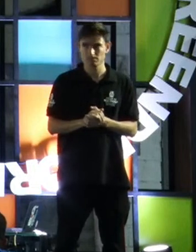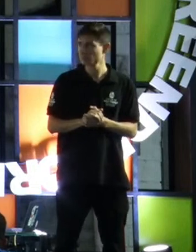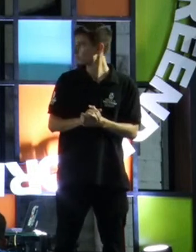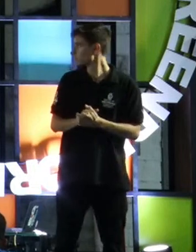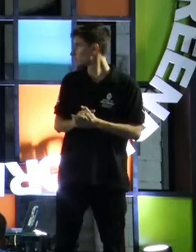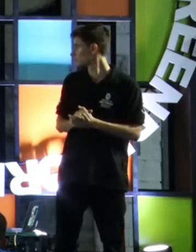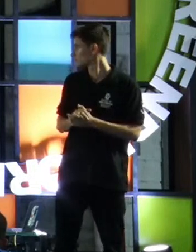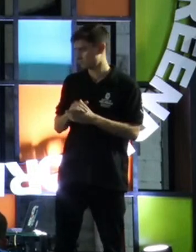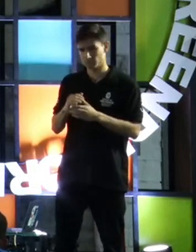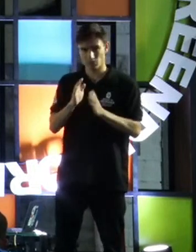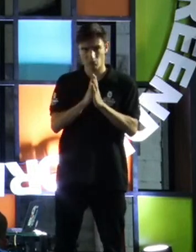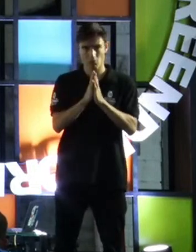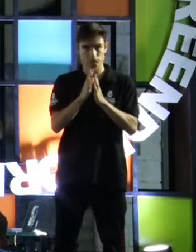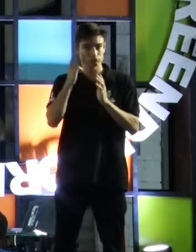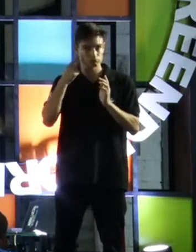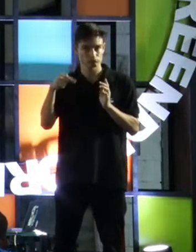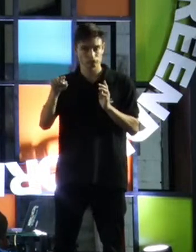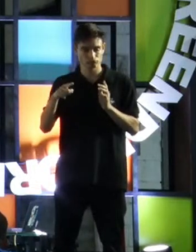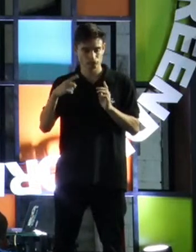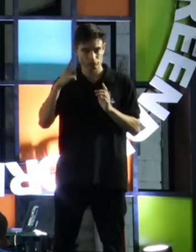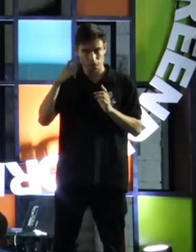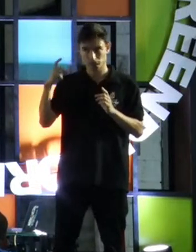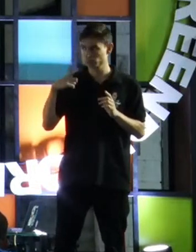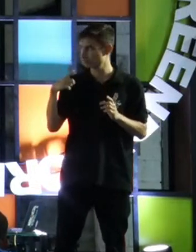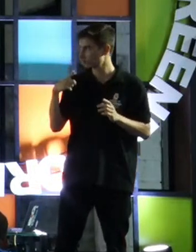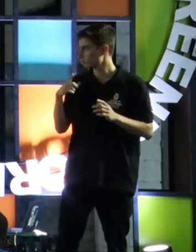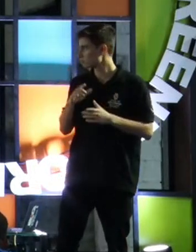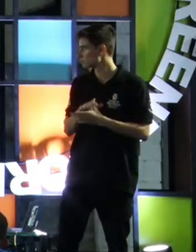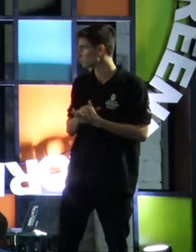que vai entrar um sonzinho agora aqui.